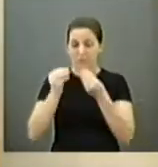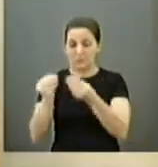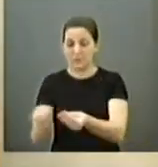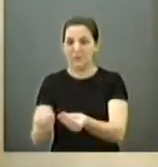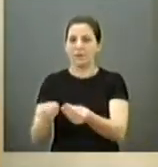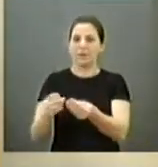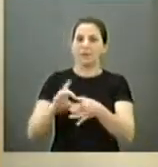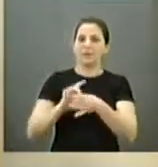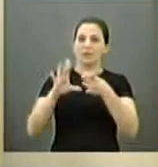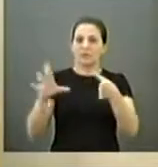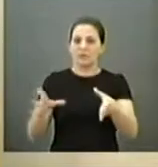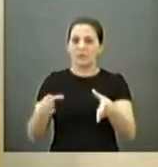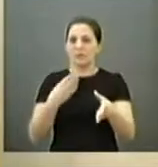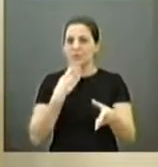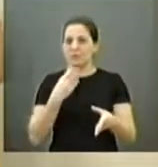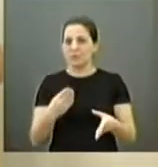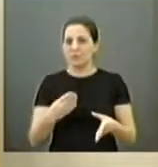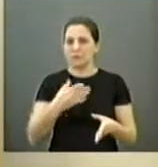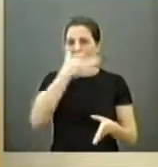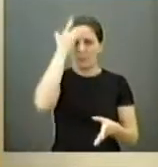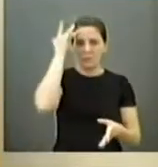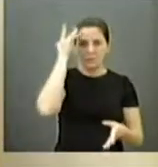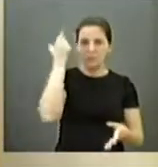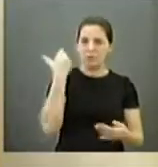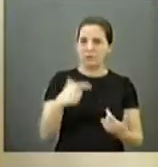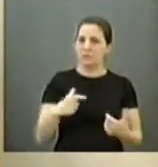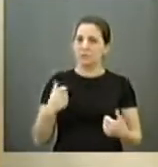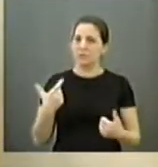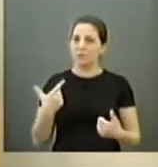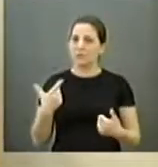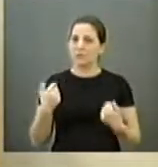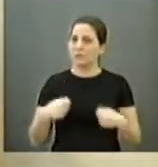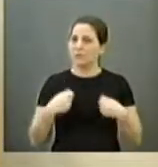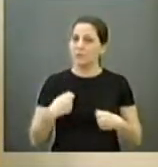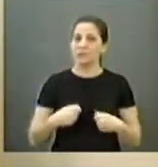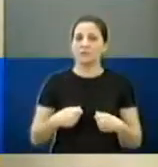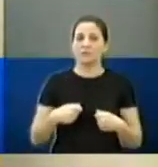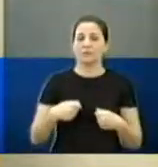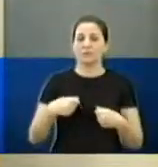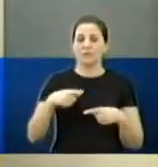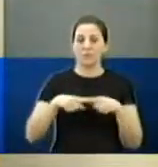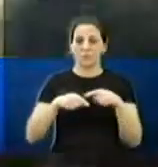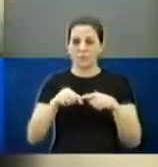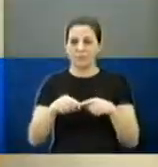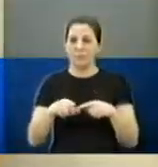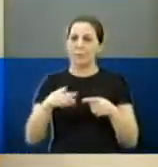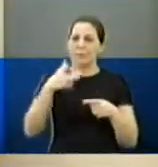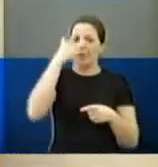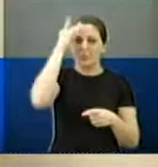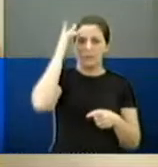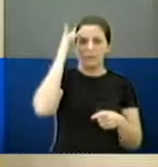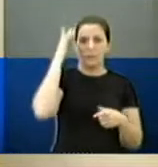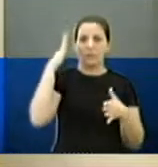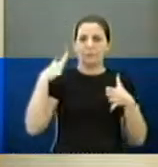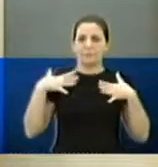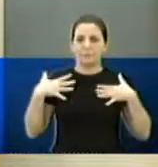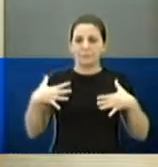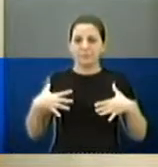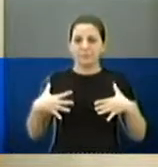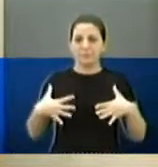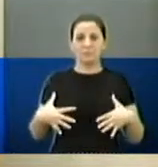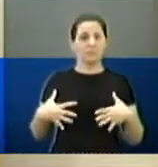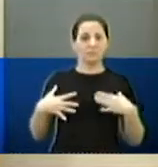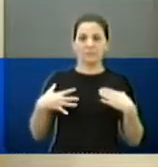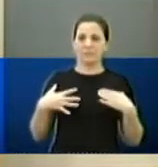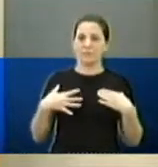de autorização de pessoas que não precisam daquele equipamento. Por exemplo, o caso de um tetraplégico que precisa de uma cadeira